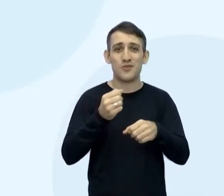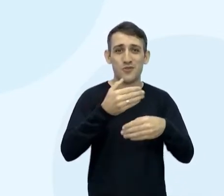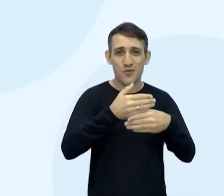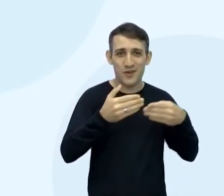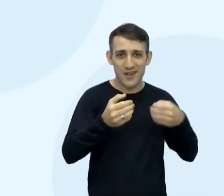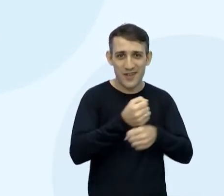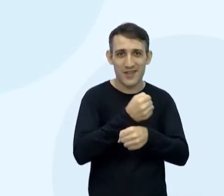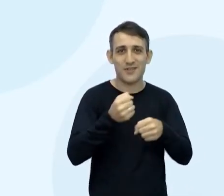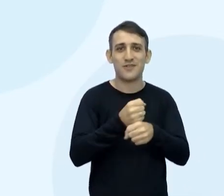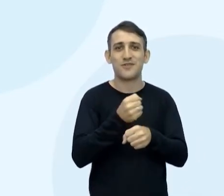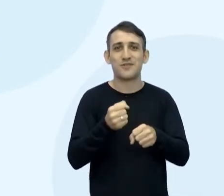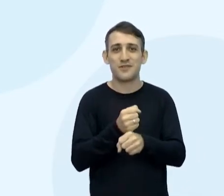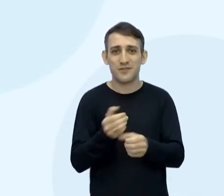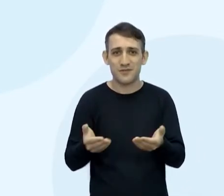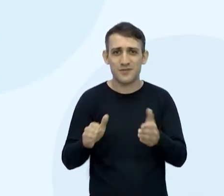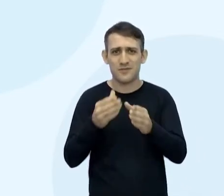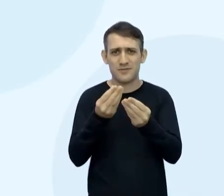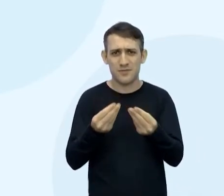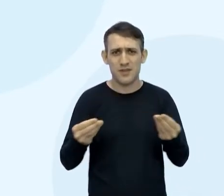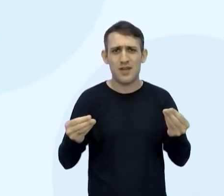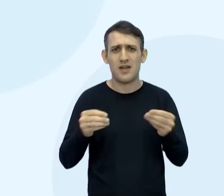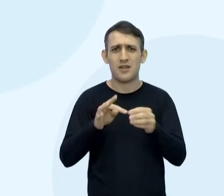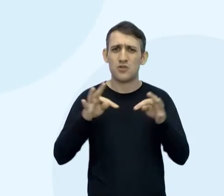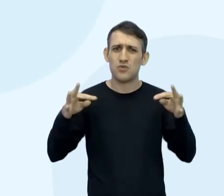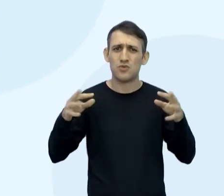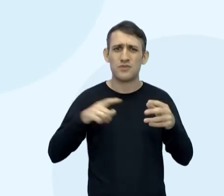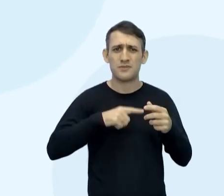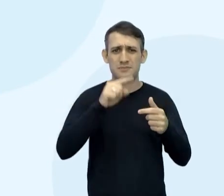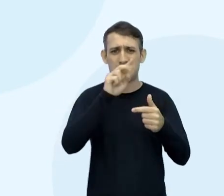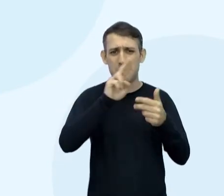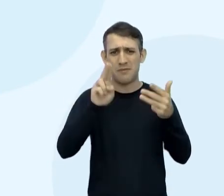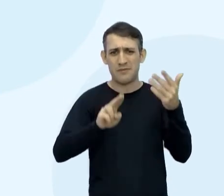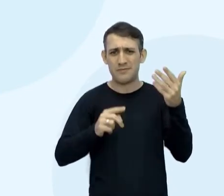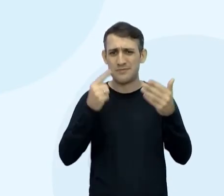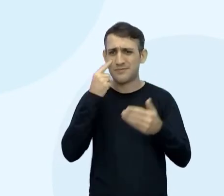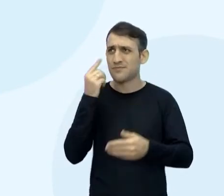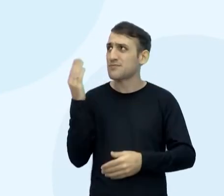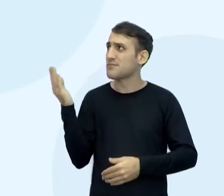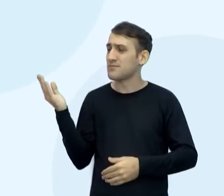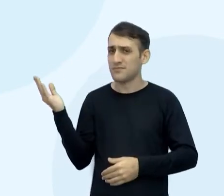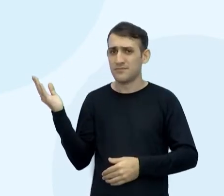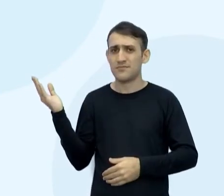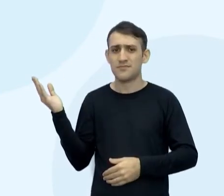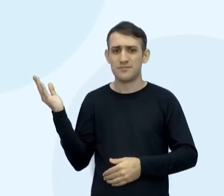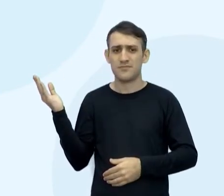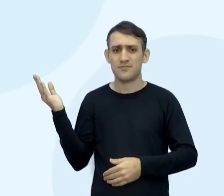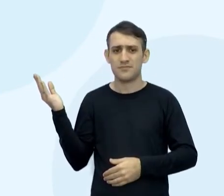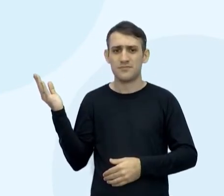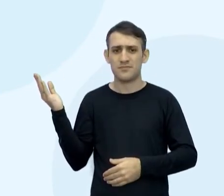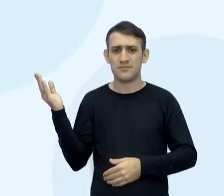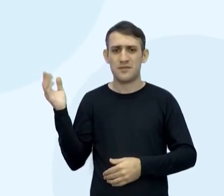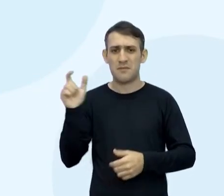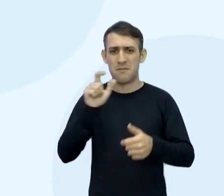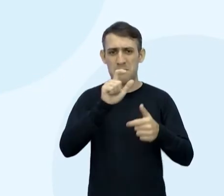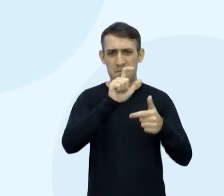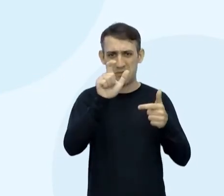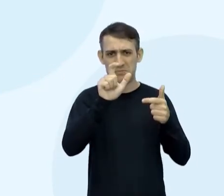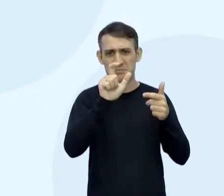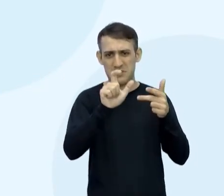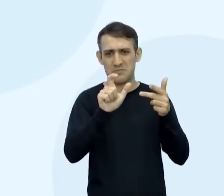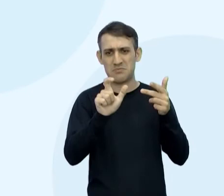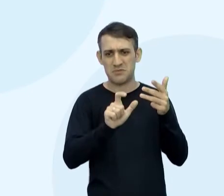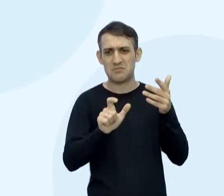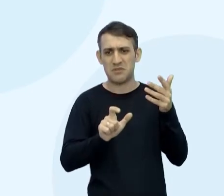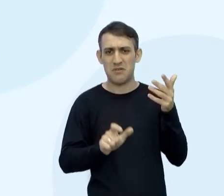aí, nos filtros de água, pedra-pome, no carvão, no gesso, catalisador de indústria, nos conversores de carros,